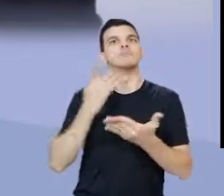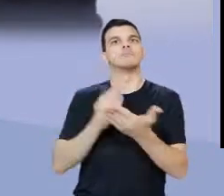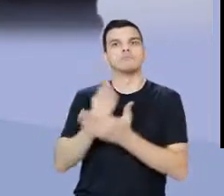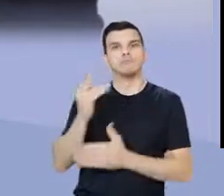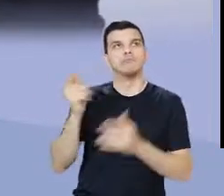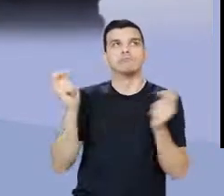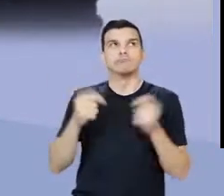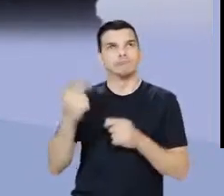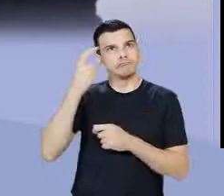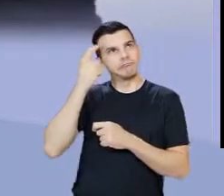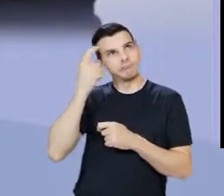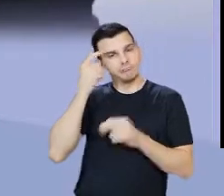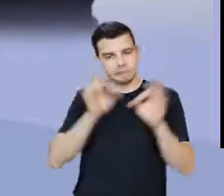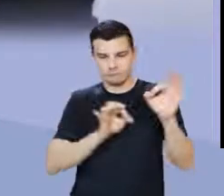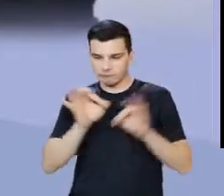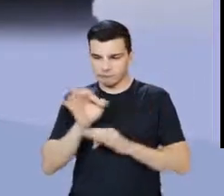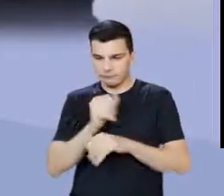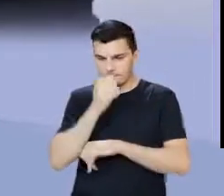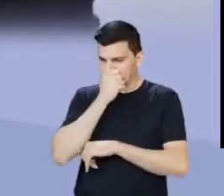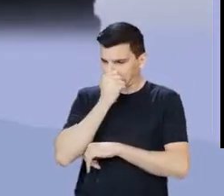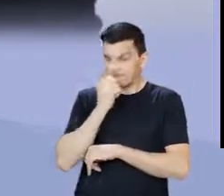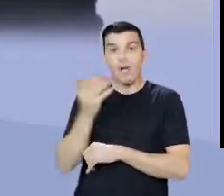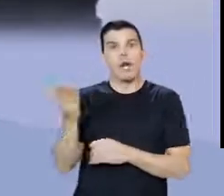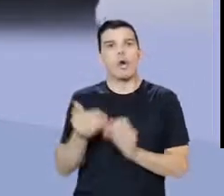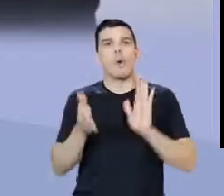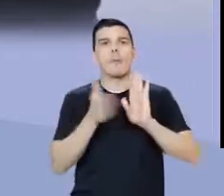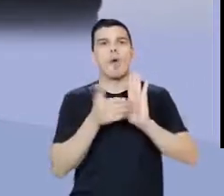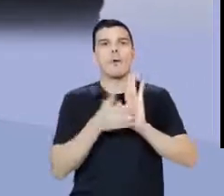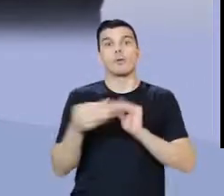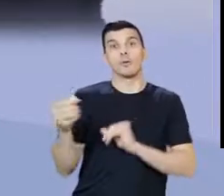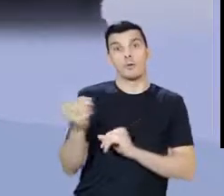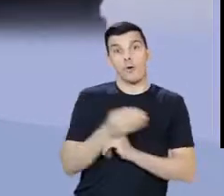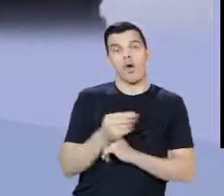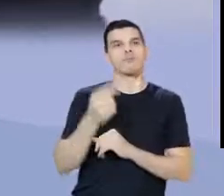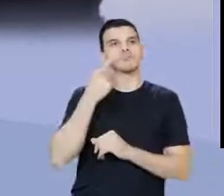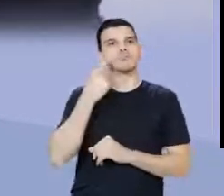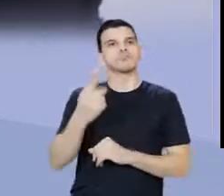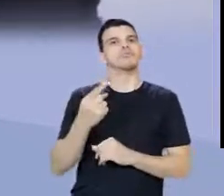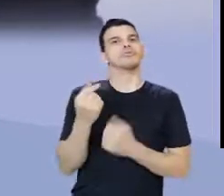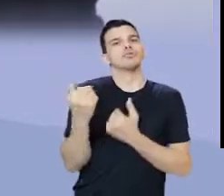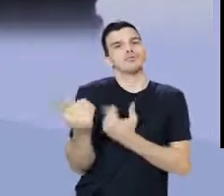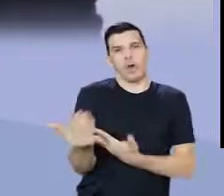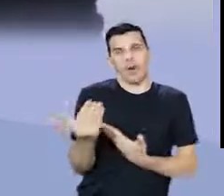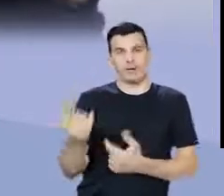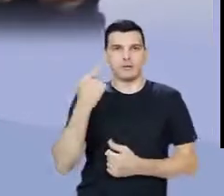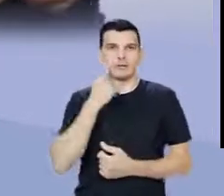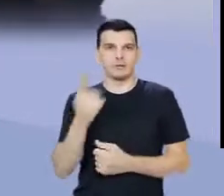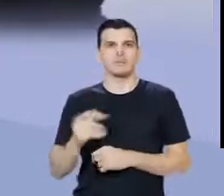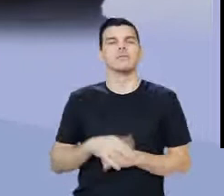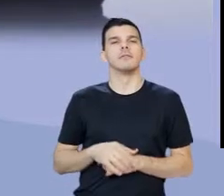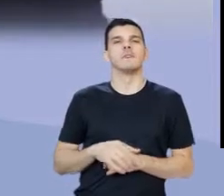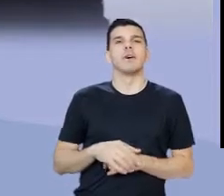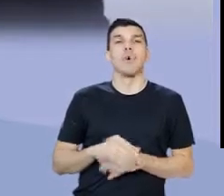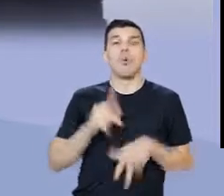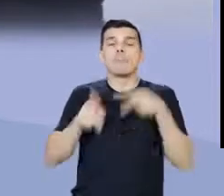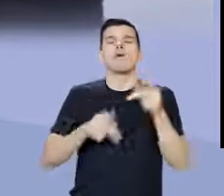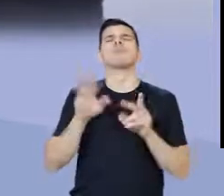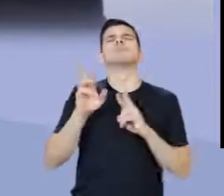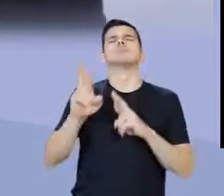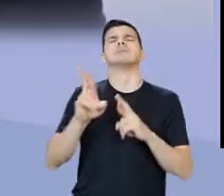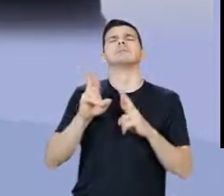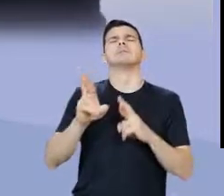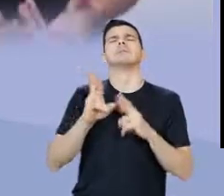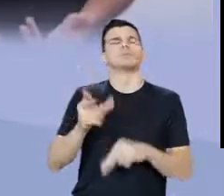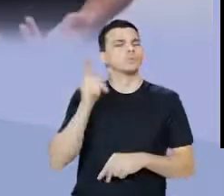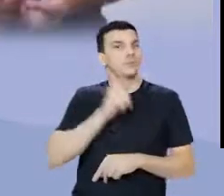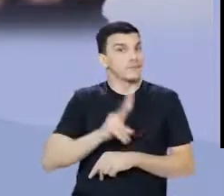instabilidade econômica, né? Aquela casa sendo arrumada e aparece alguém com novidade, um indivíduo jovem, né? Então,